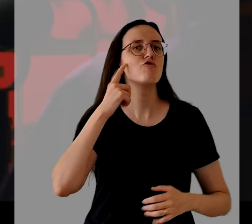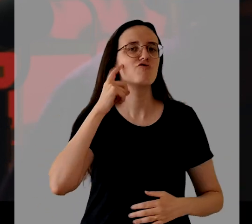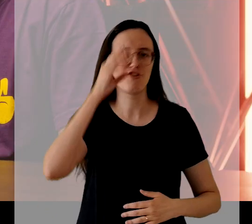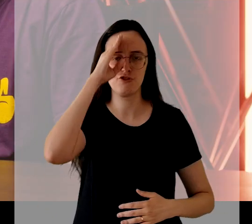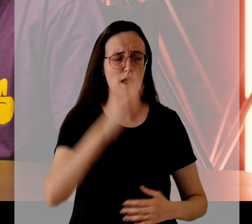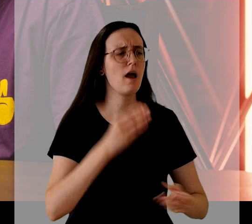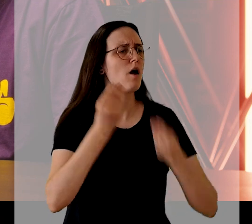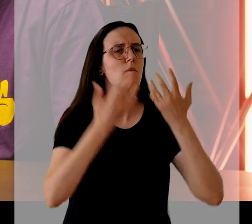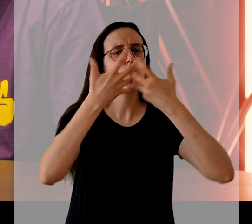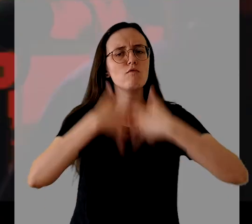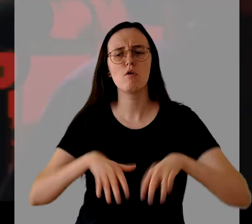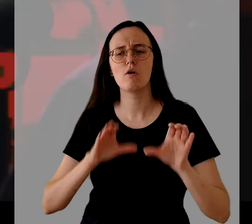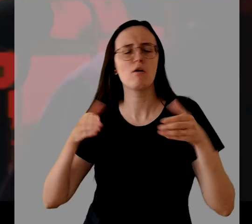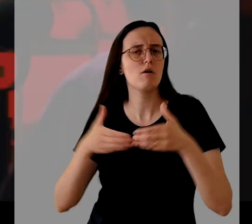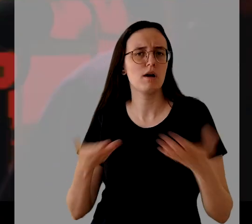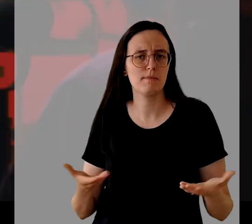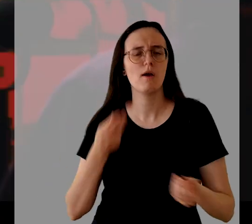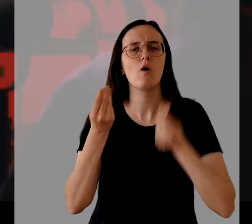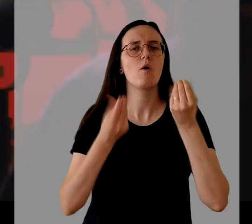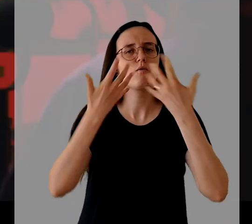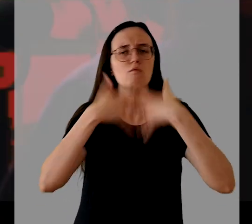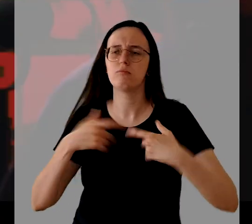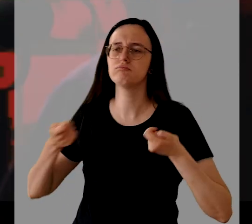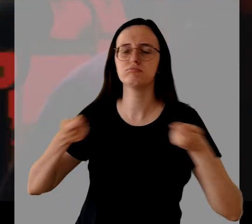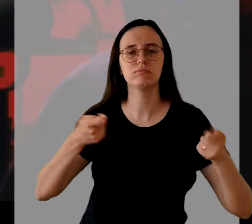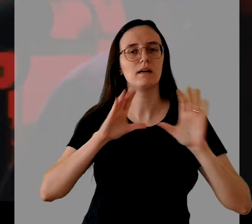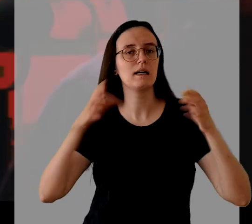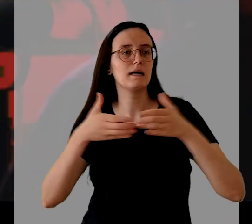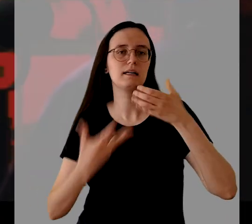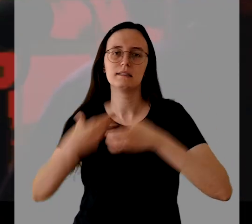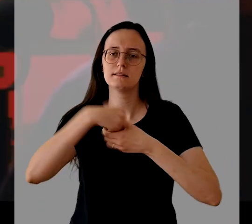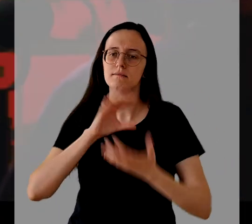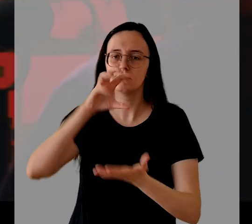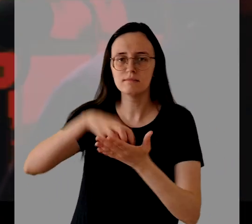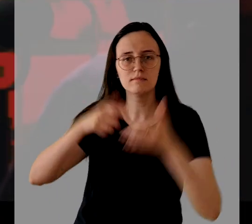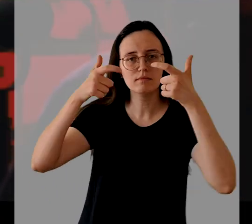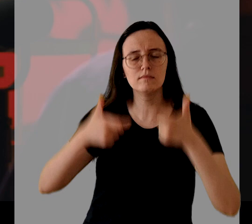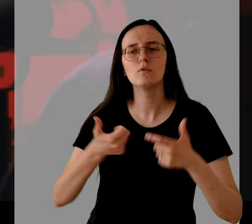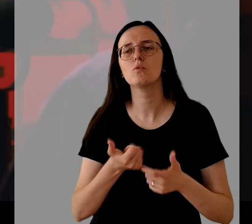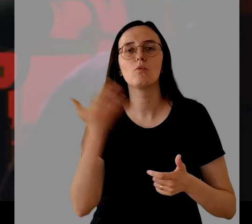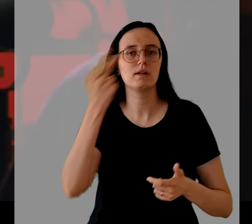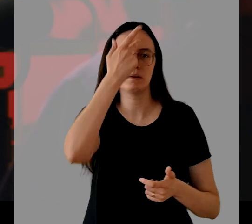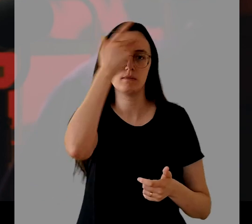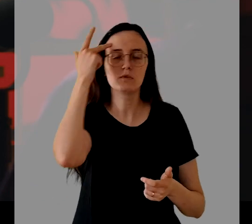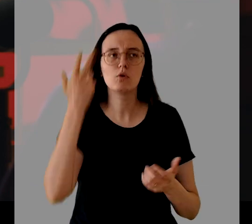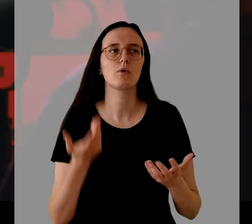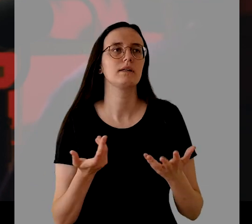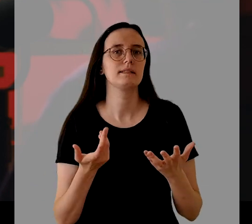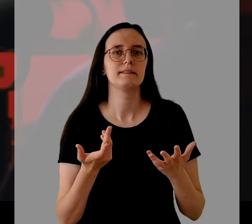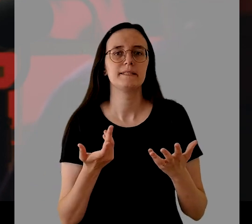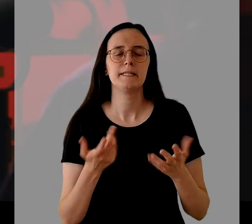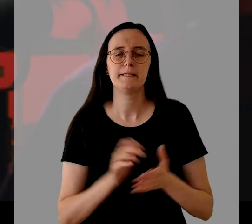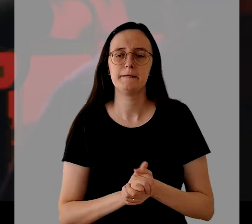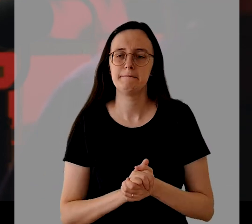som direto, como que é essa questão dessa equipe, como que é gerir essa equipe dentro de um set, quantas pessoas